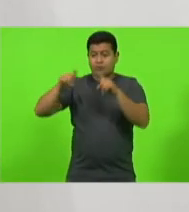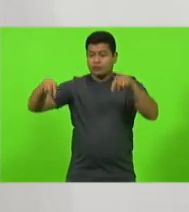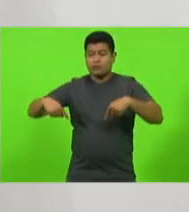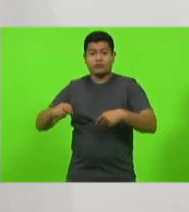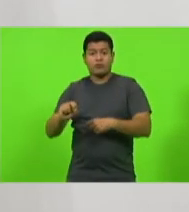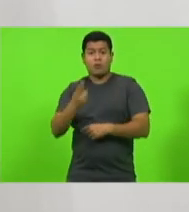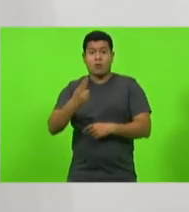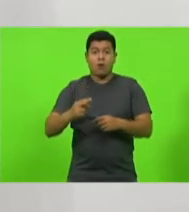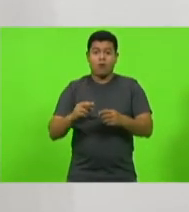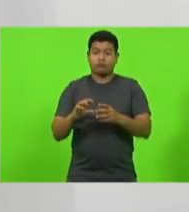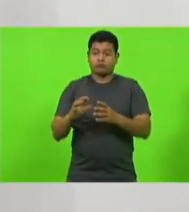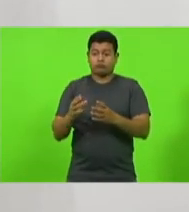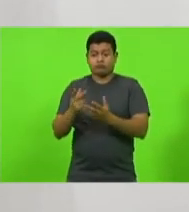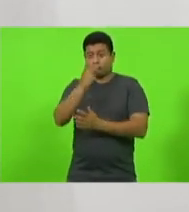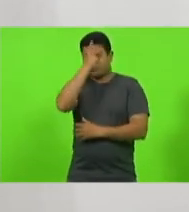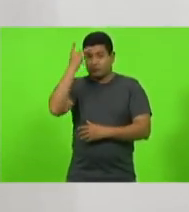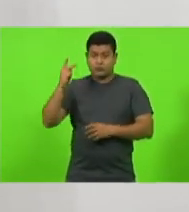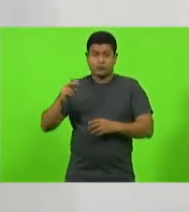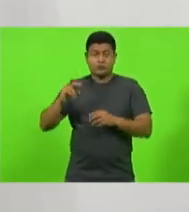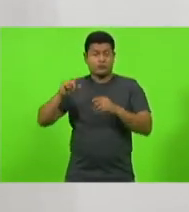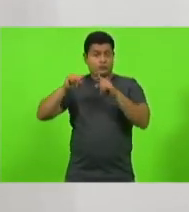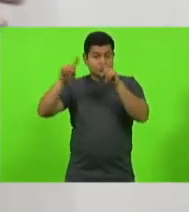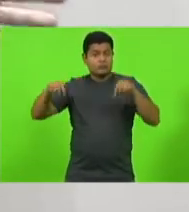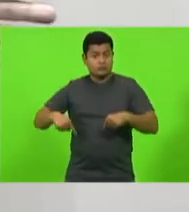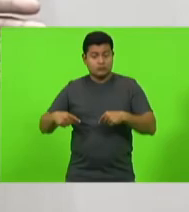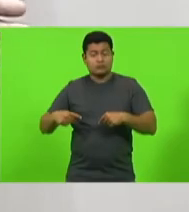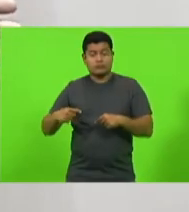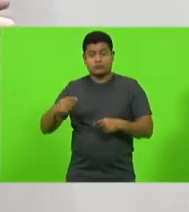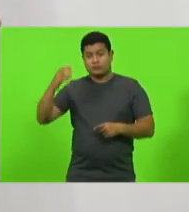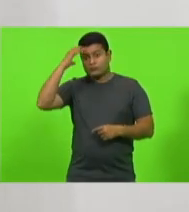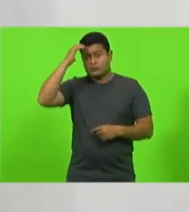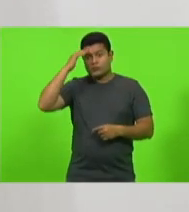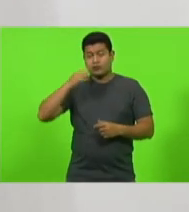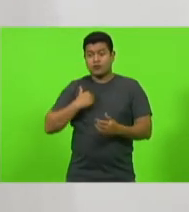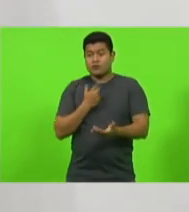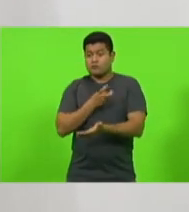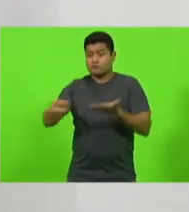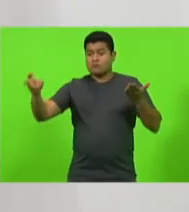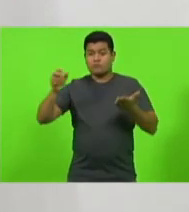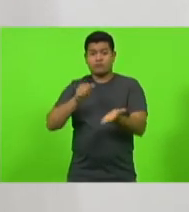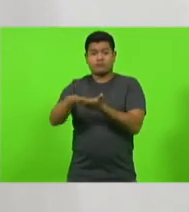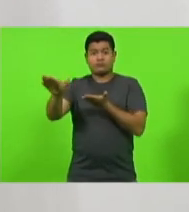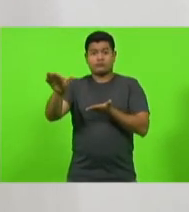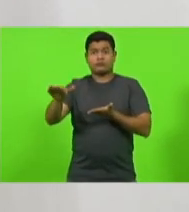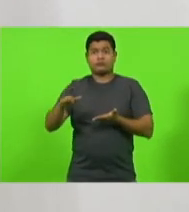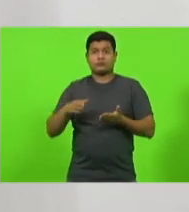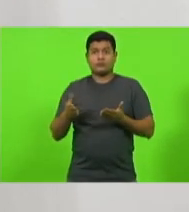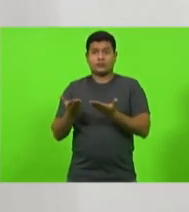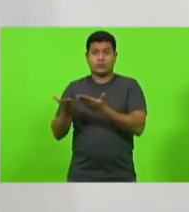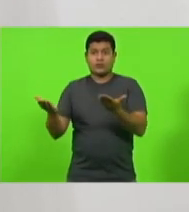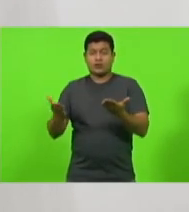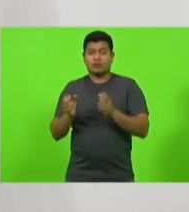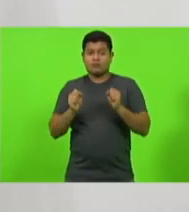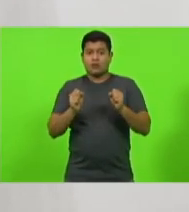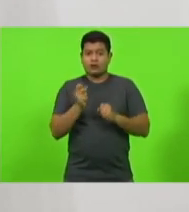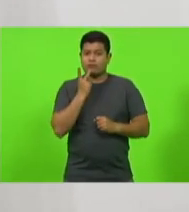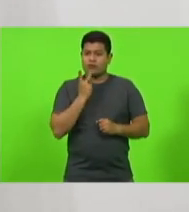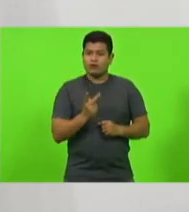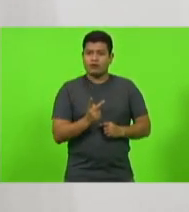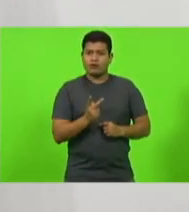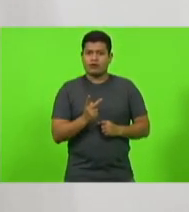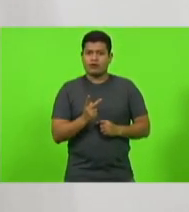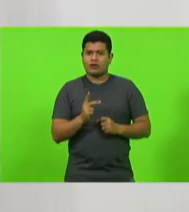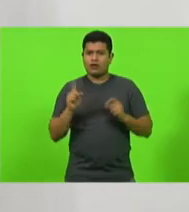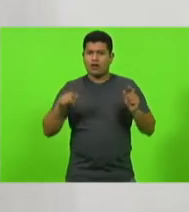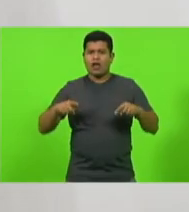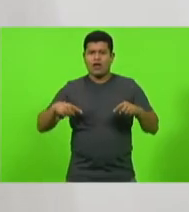responsáveis, apontarem esses servidores e exonerarem esses servidores podem falar? Será que,